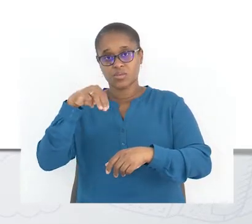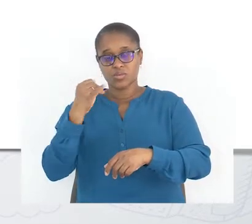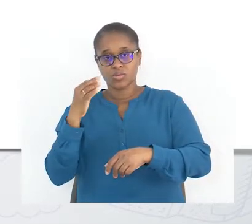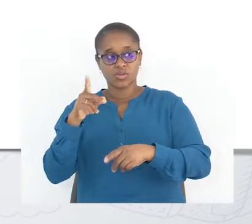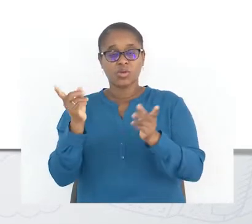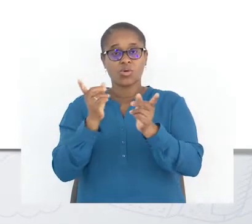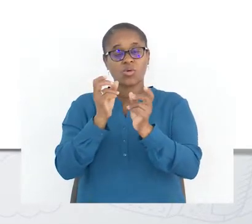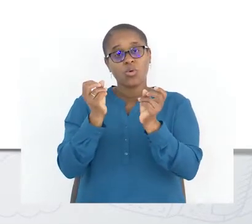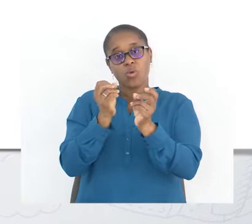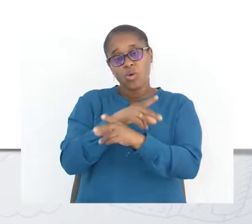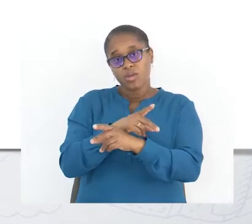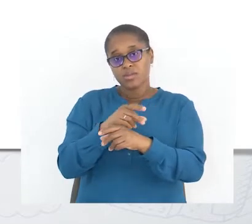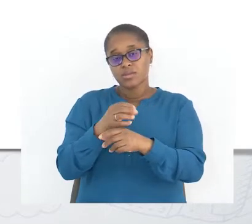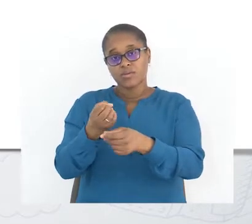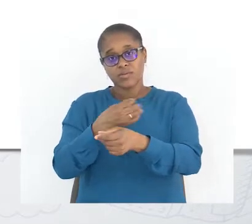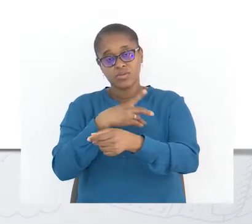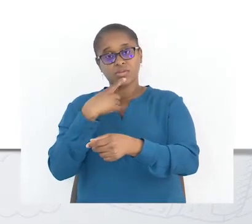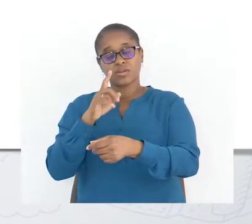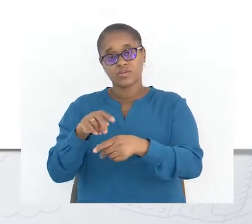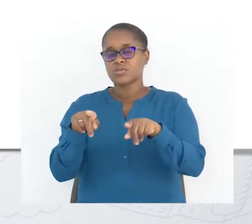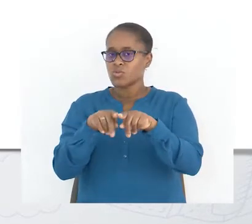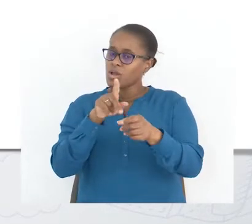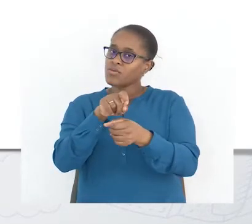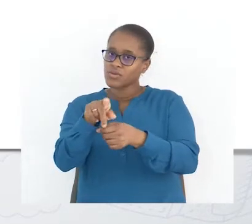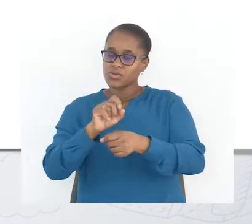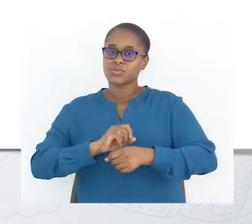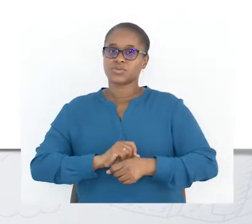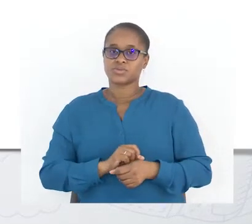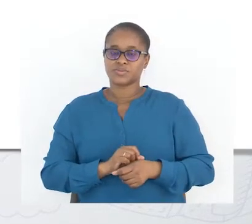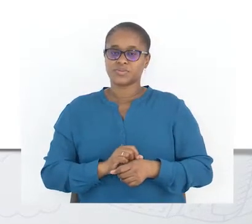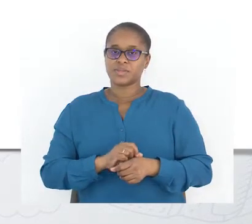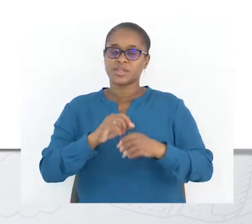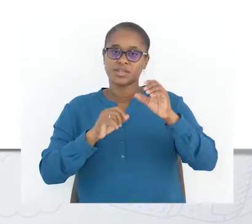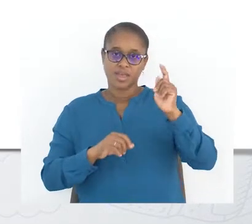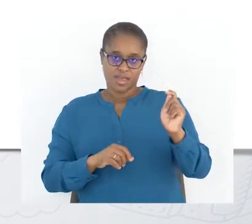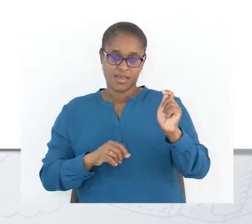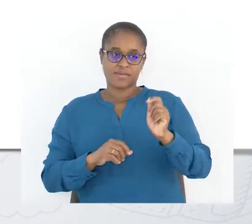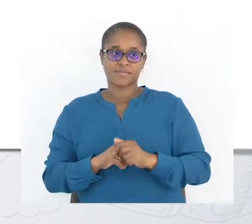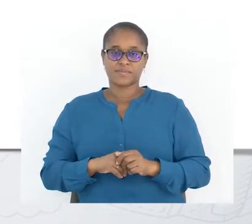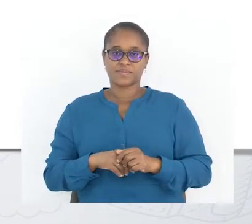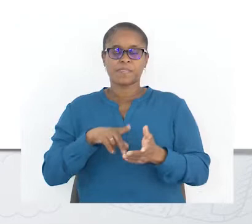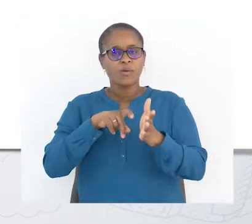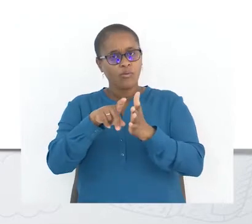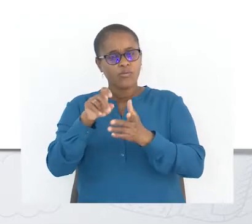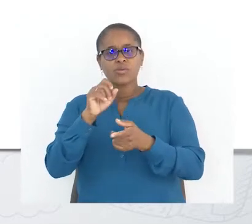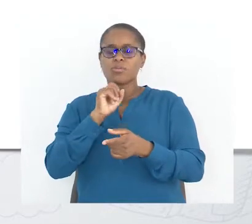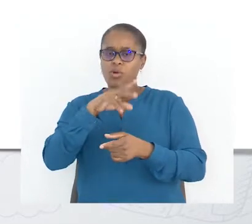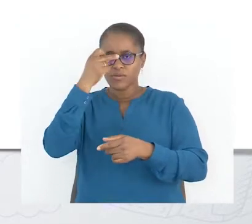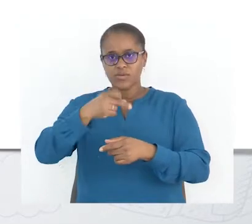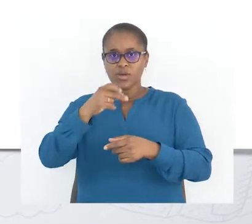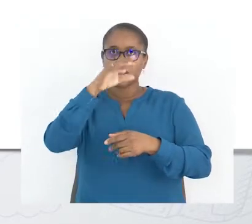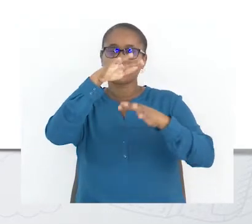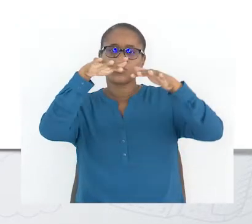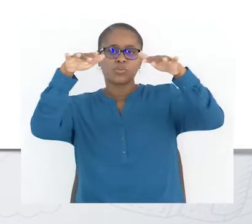imune contra a reinfecção pelo mesmo vírus. A linha E,